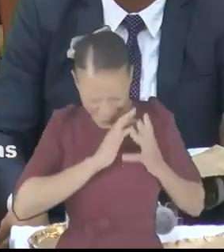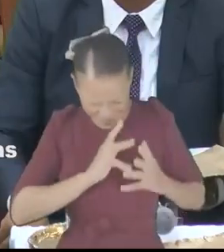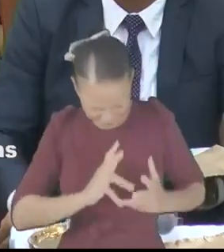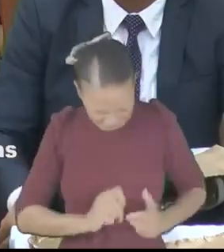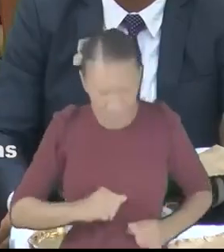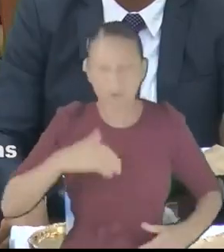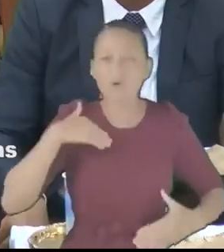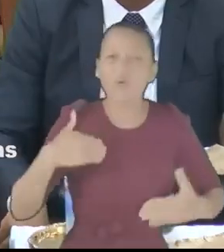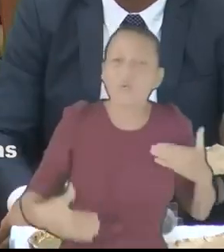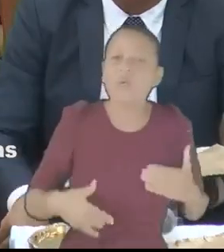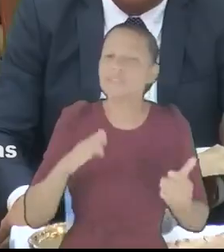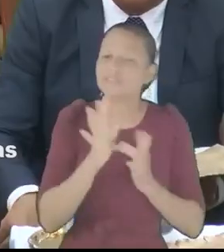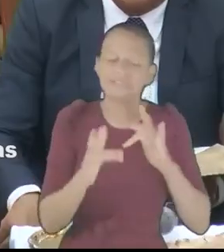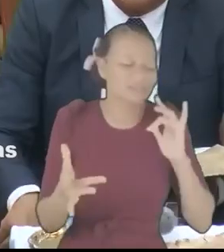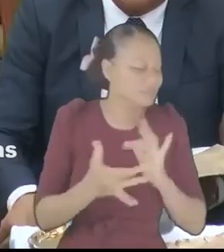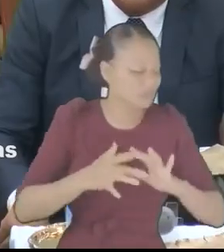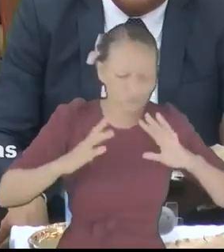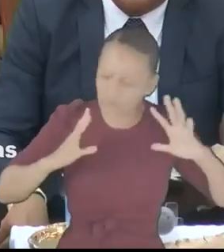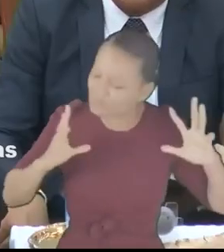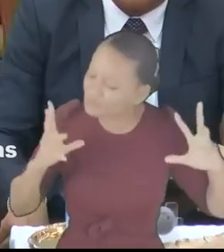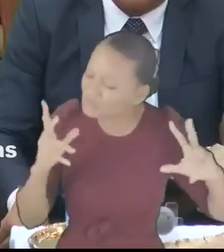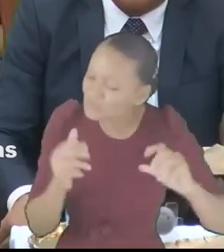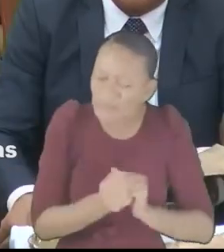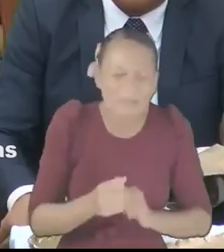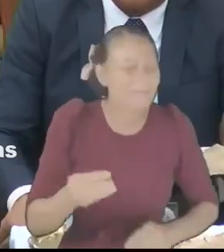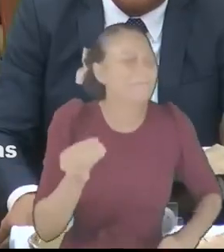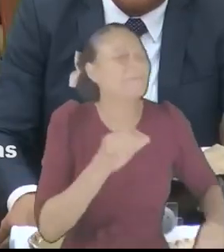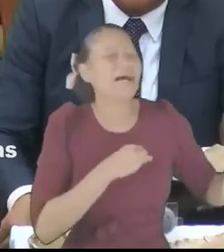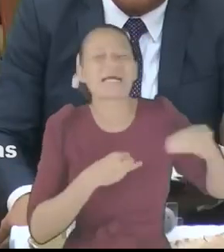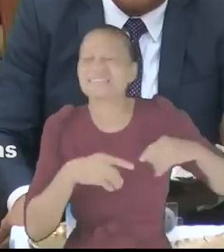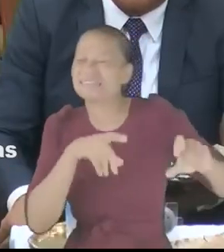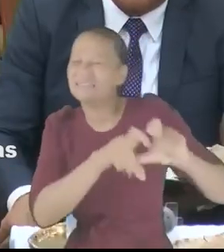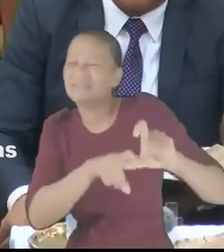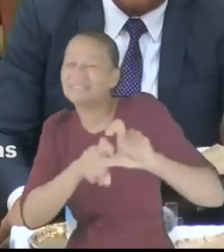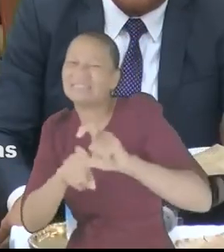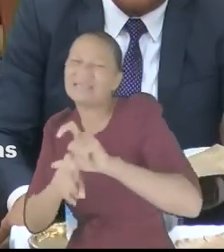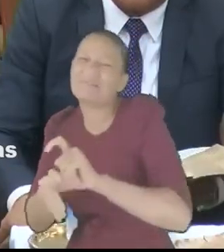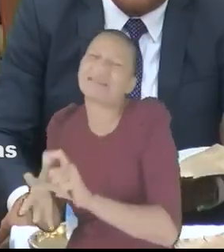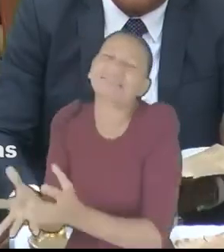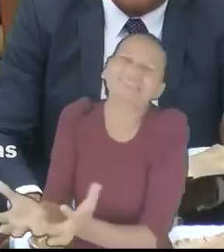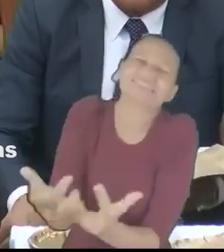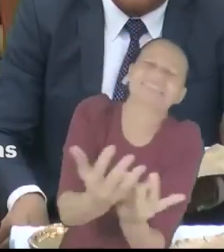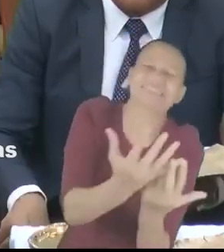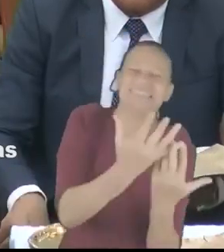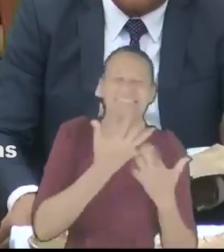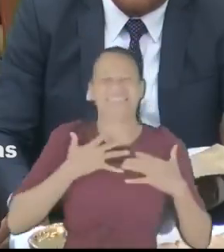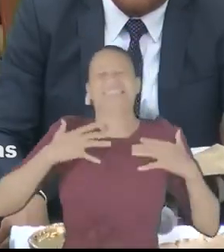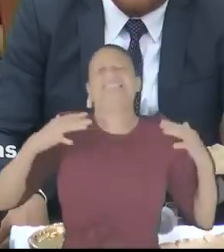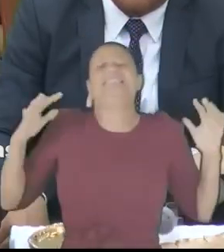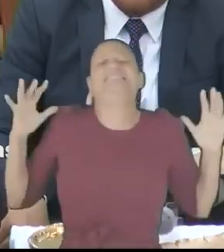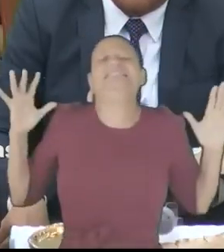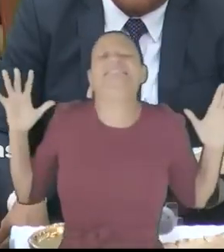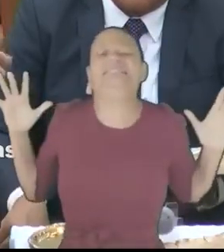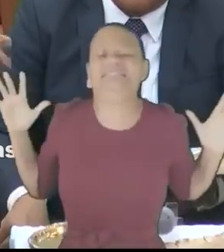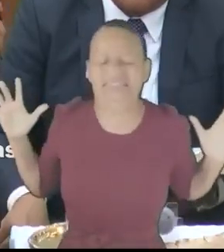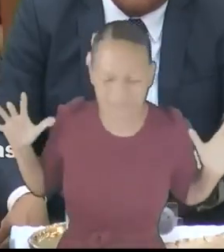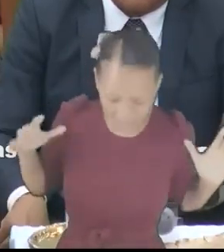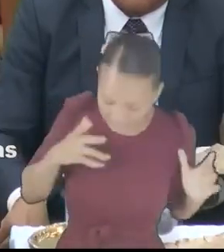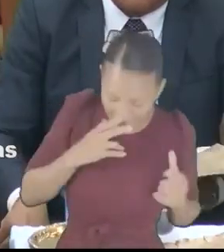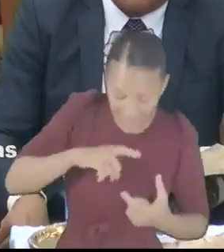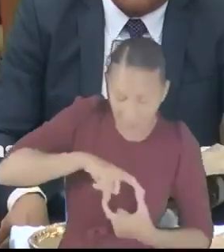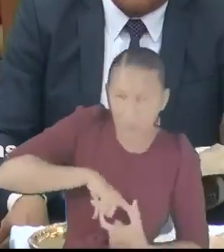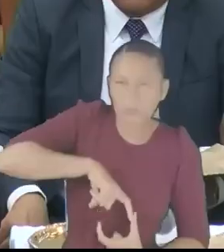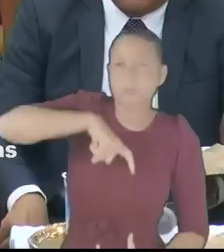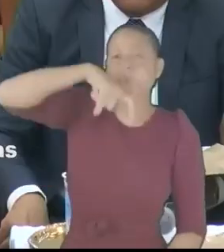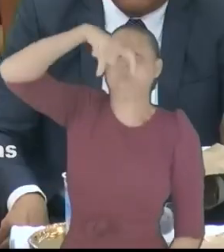de Jesus, todas as nossas dívidas foram para Ele. Aleluia. Ele virou a grande cédula.